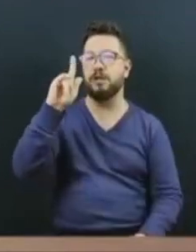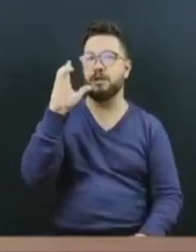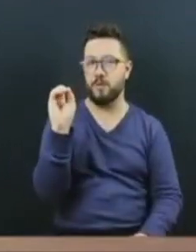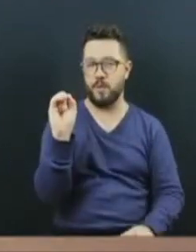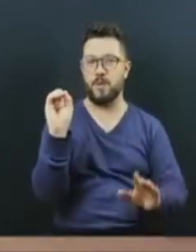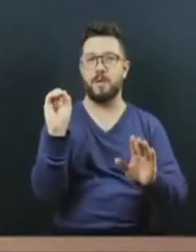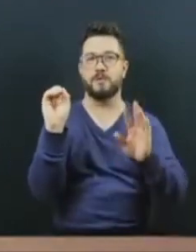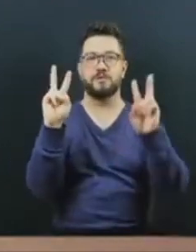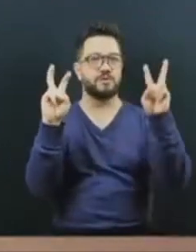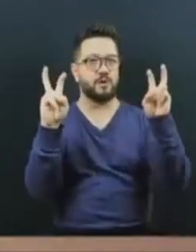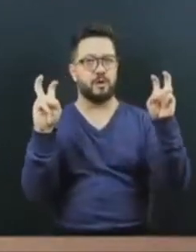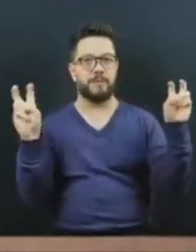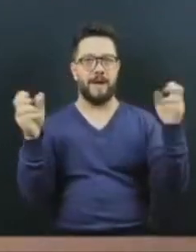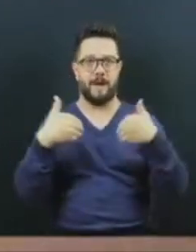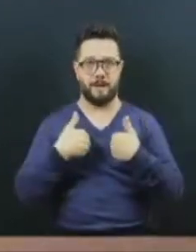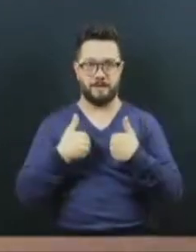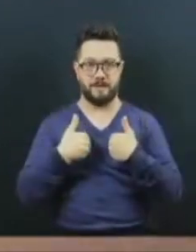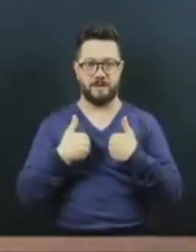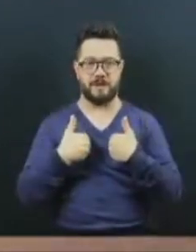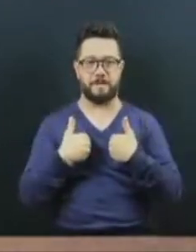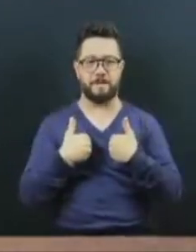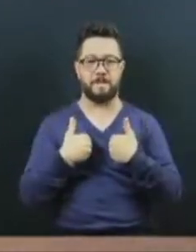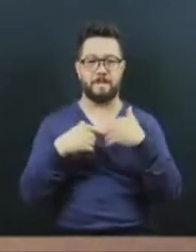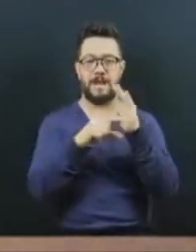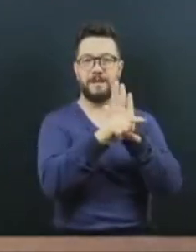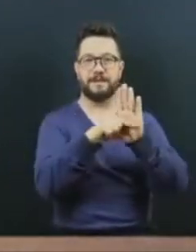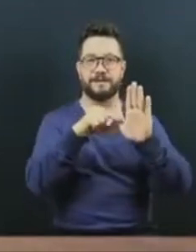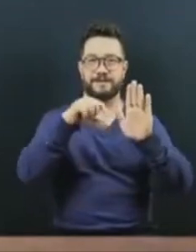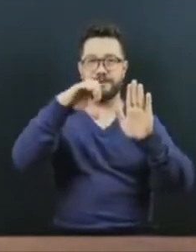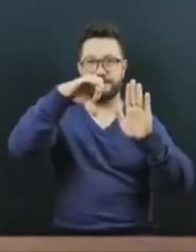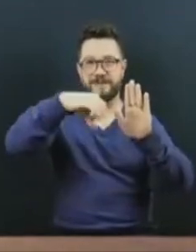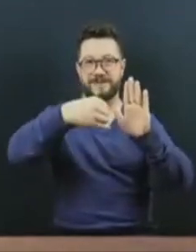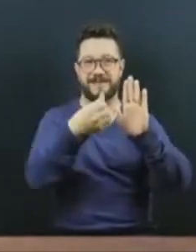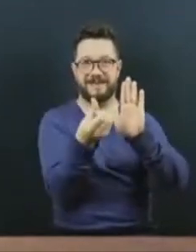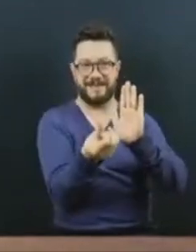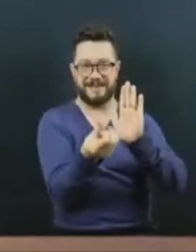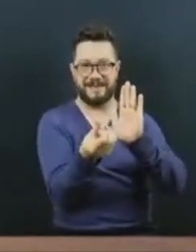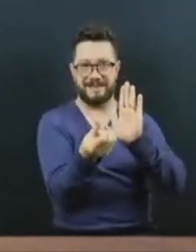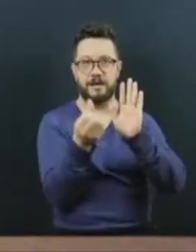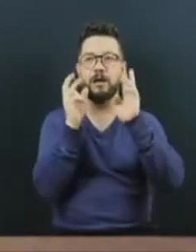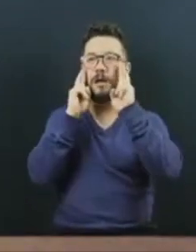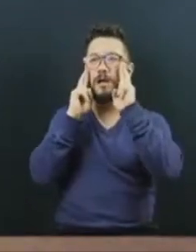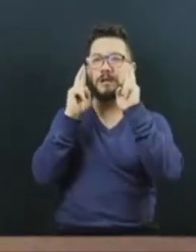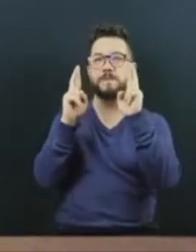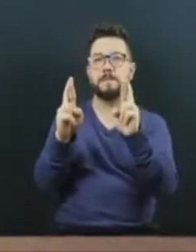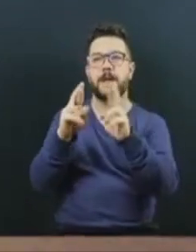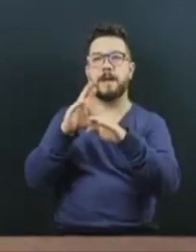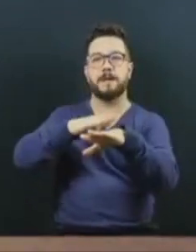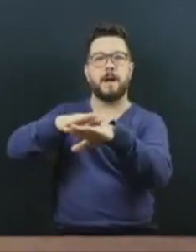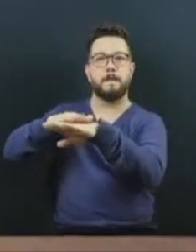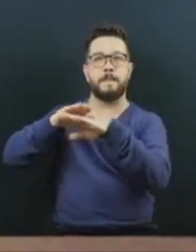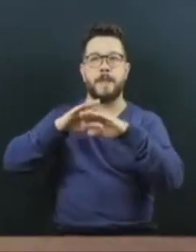autista e no Artigo 96 determina que respeitada a livre iniciativa os responsáveis pelos